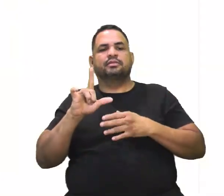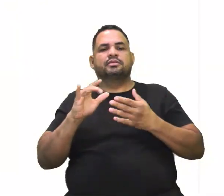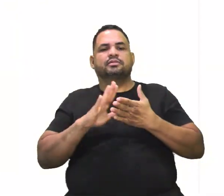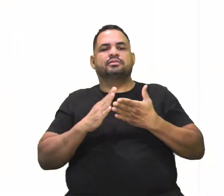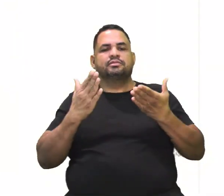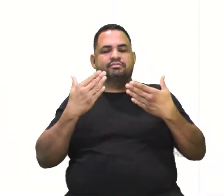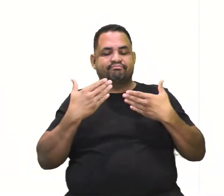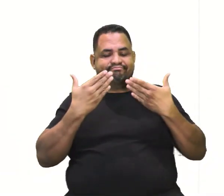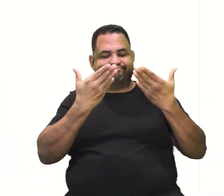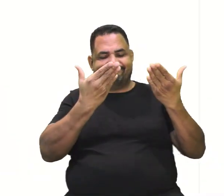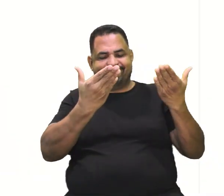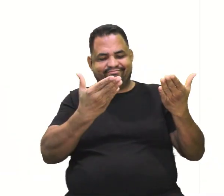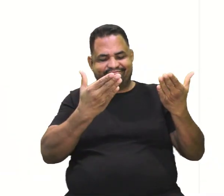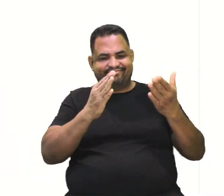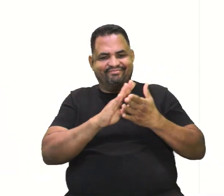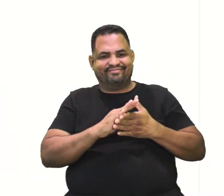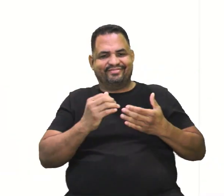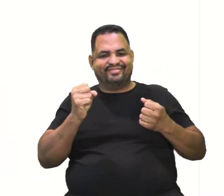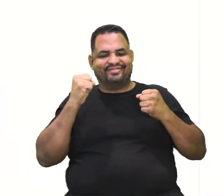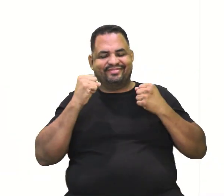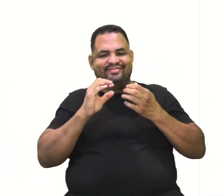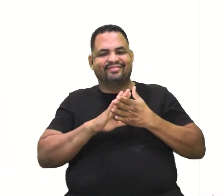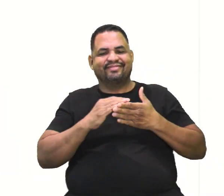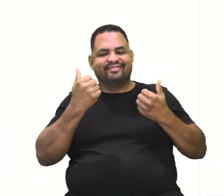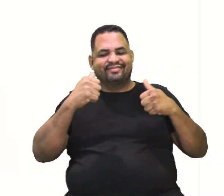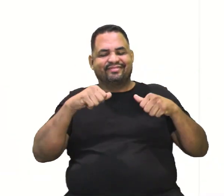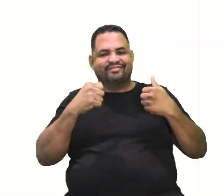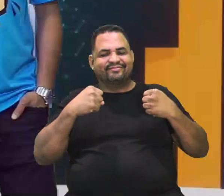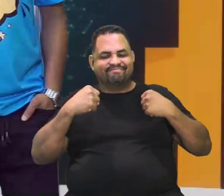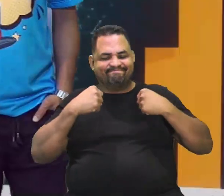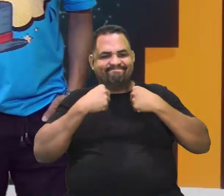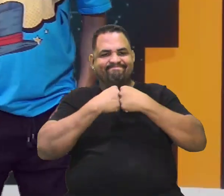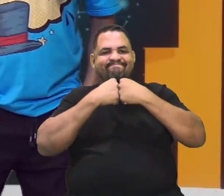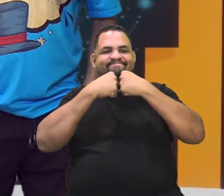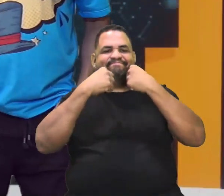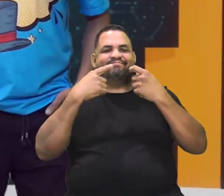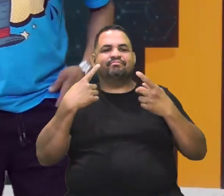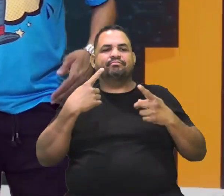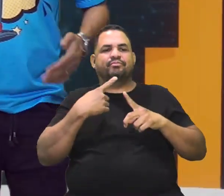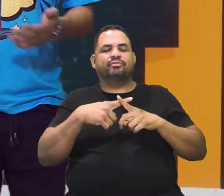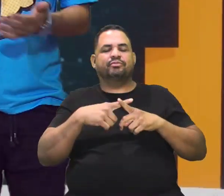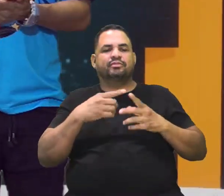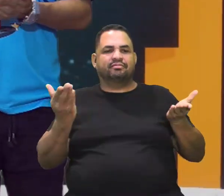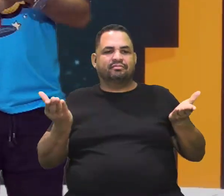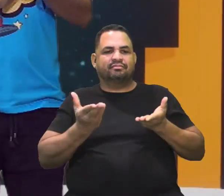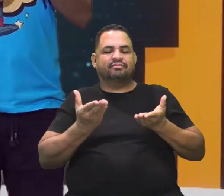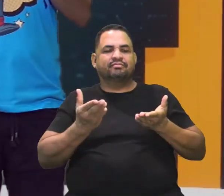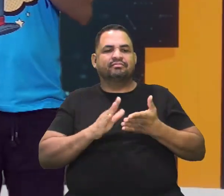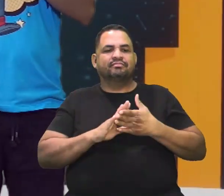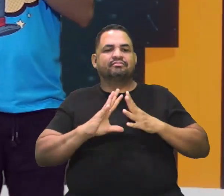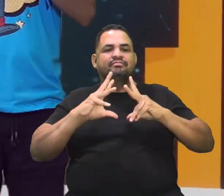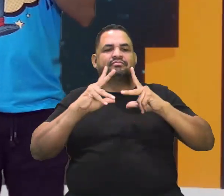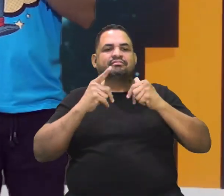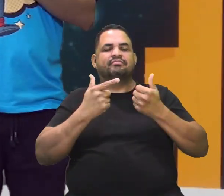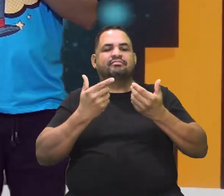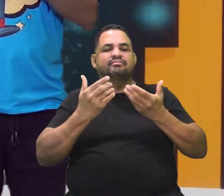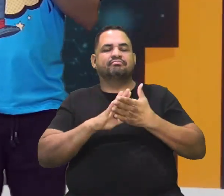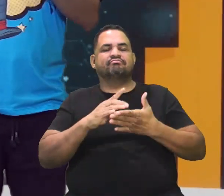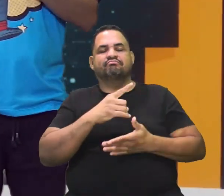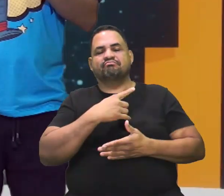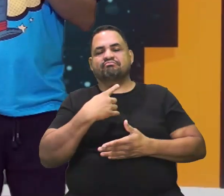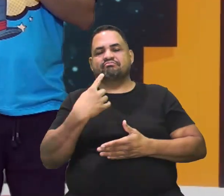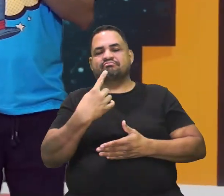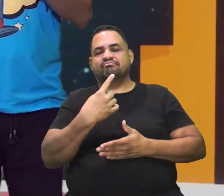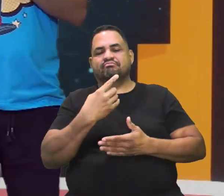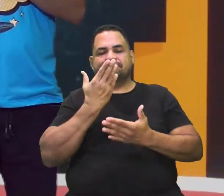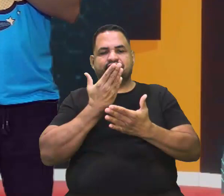gente deseja aí uma super avaliação ativar para vocês, porque agora é a hora de colocar tudo que estudamos